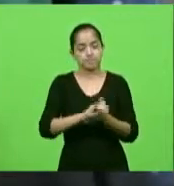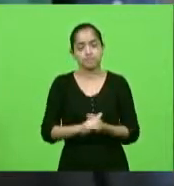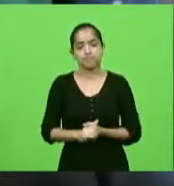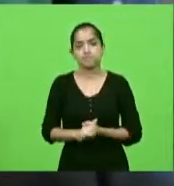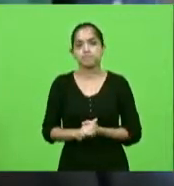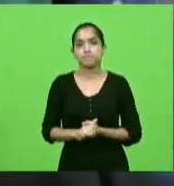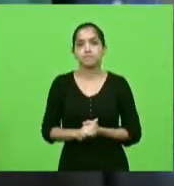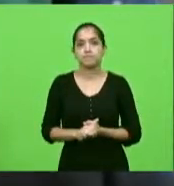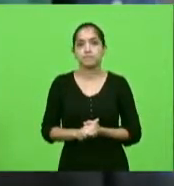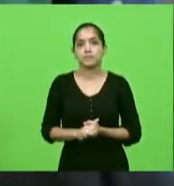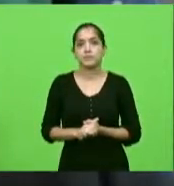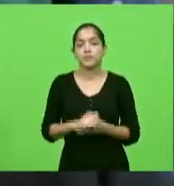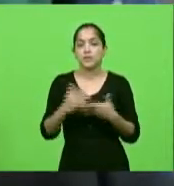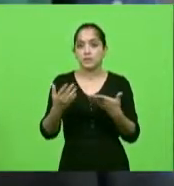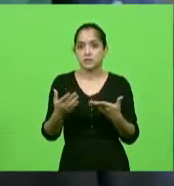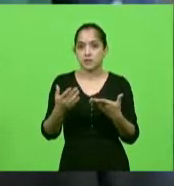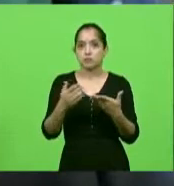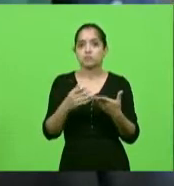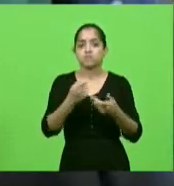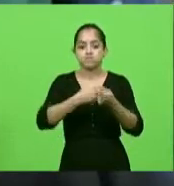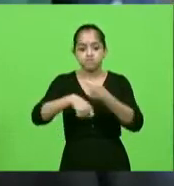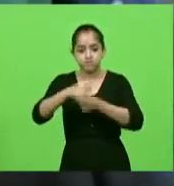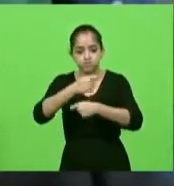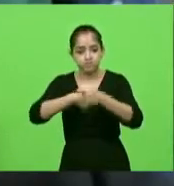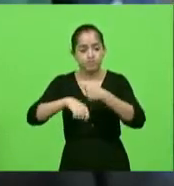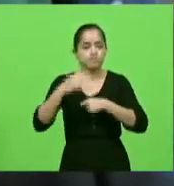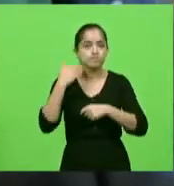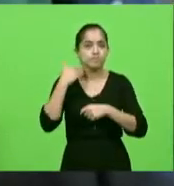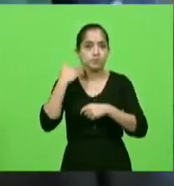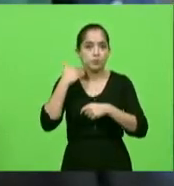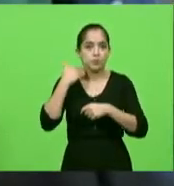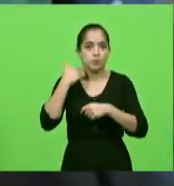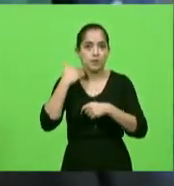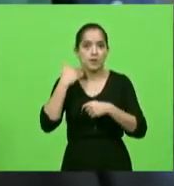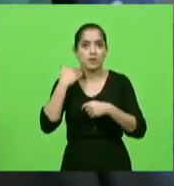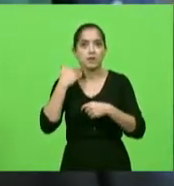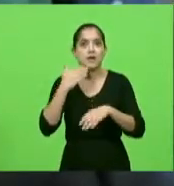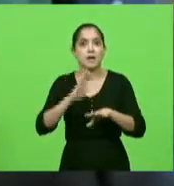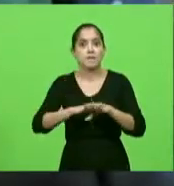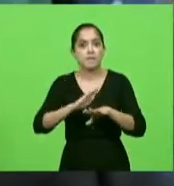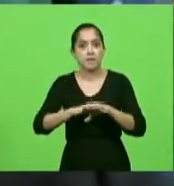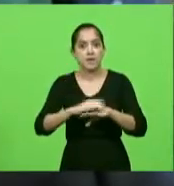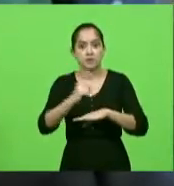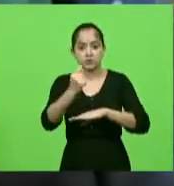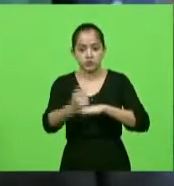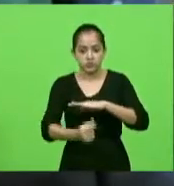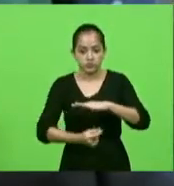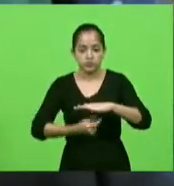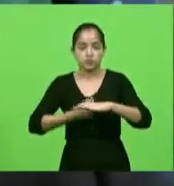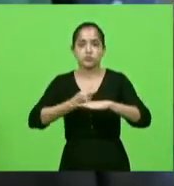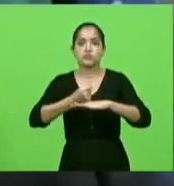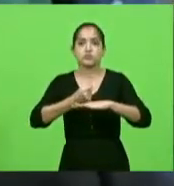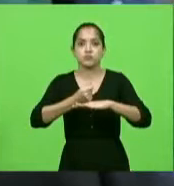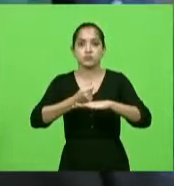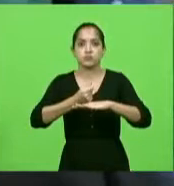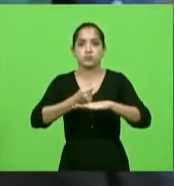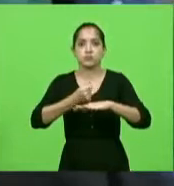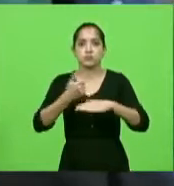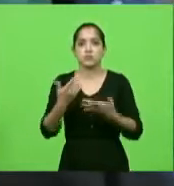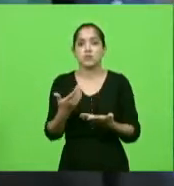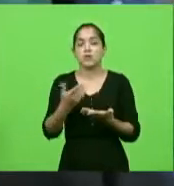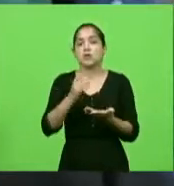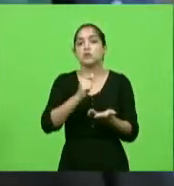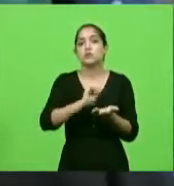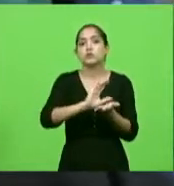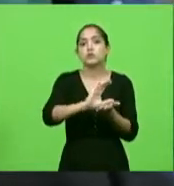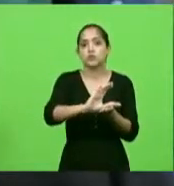aspas. Pois dentre as referidas transações bancárias, que bem evidenciam a prática de lavagem de dinheiro, não se identifica o aporte de